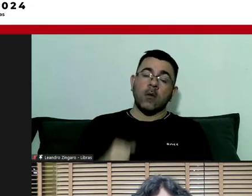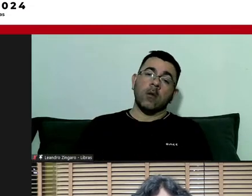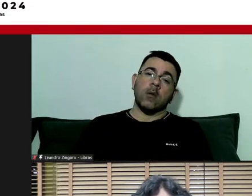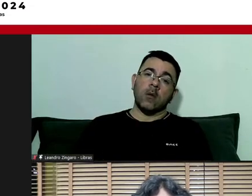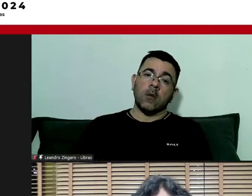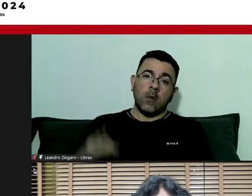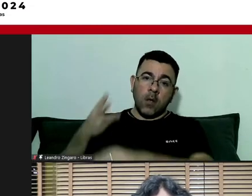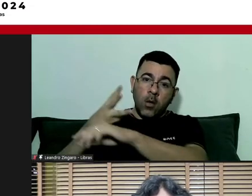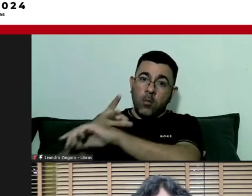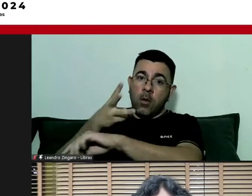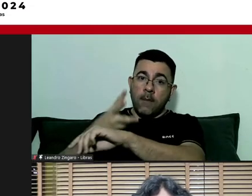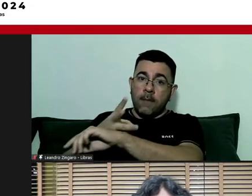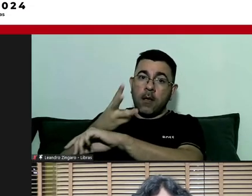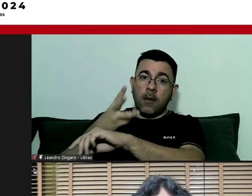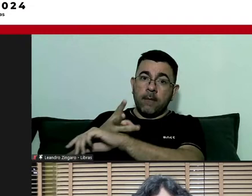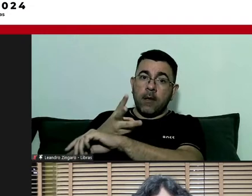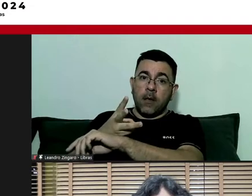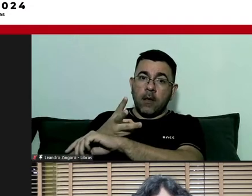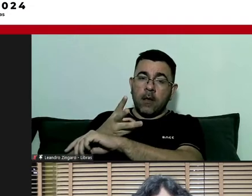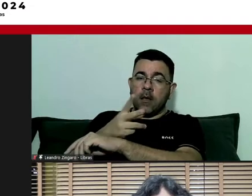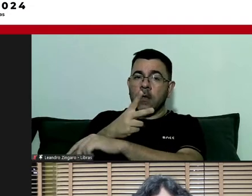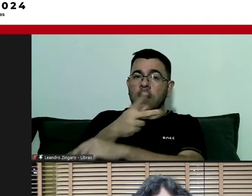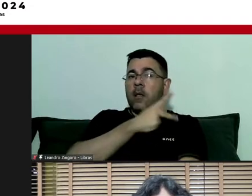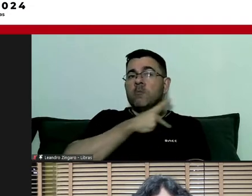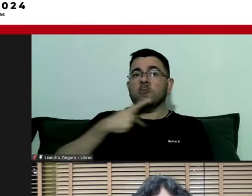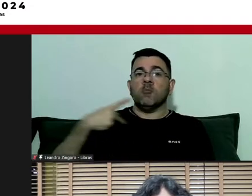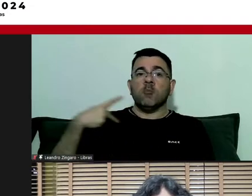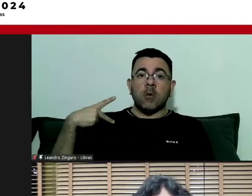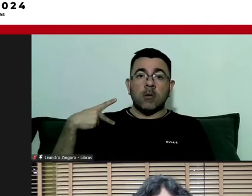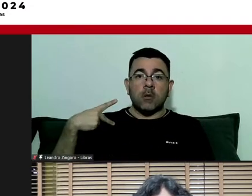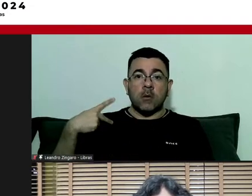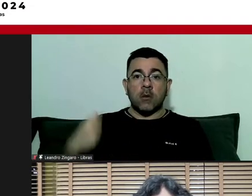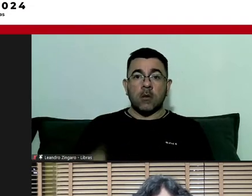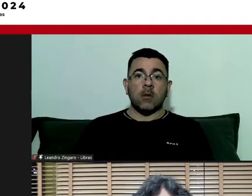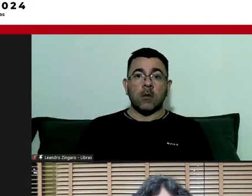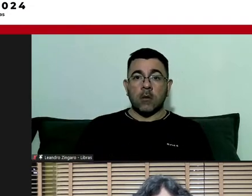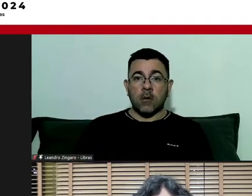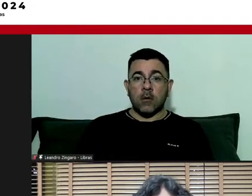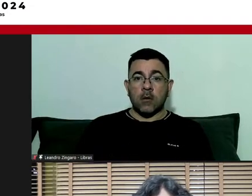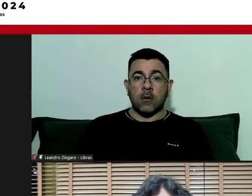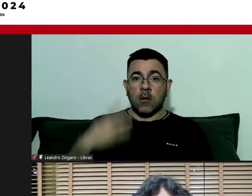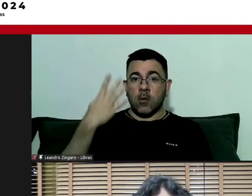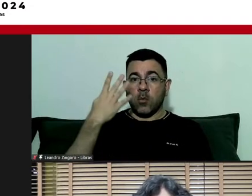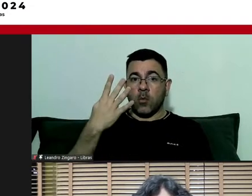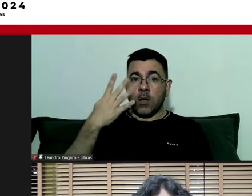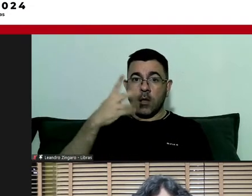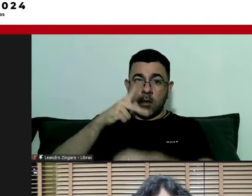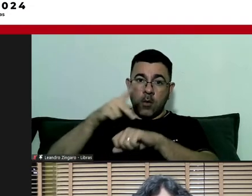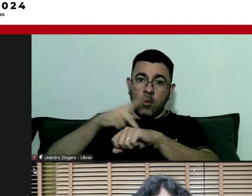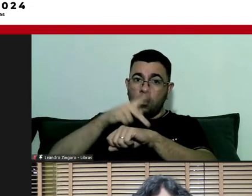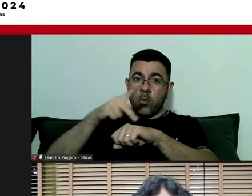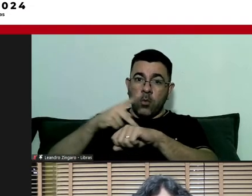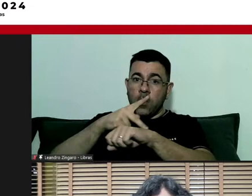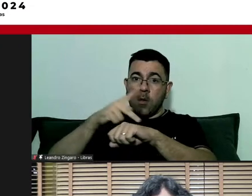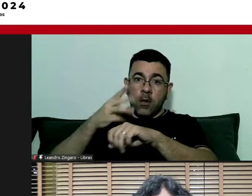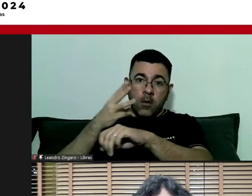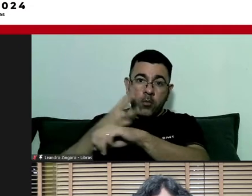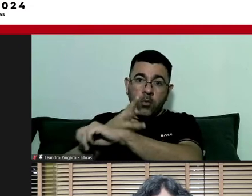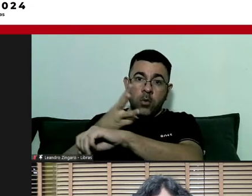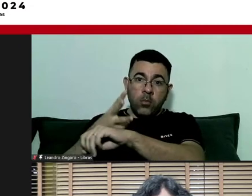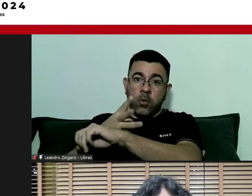Brasil da Índia do México e de Taiwan são os quatro países do mundo que mais utilizam o WhatsApp e ele é o